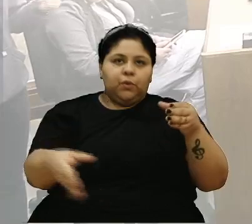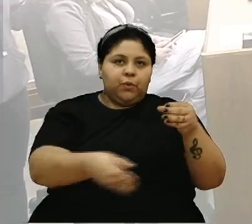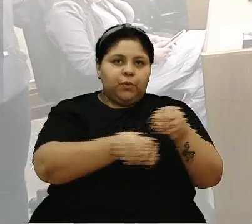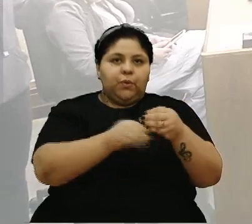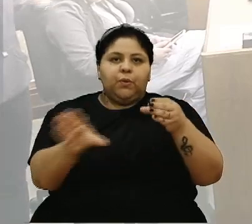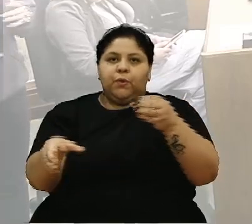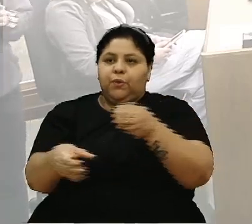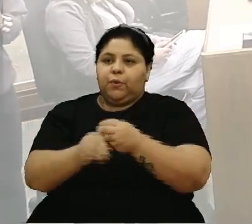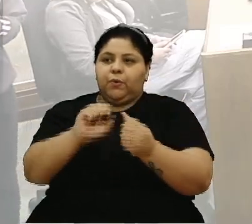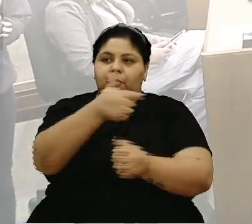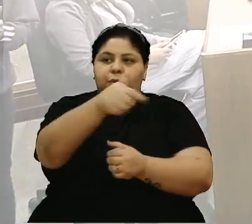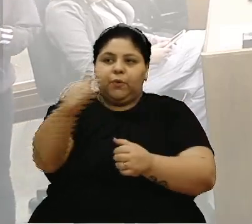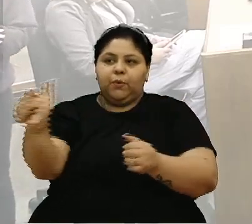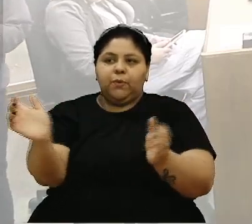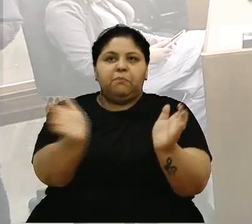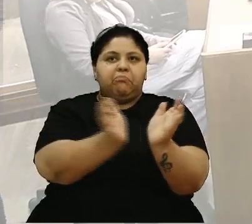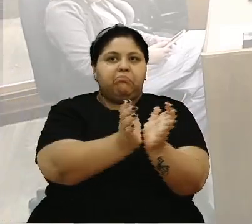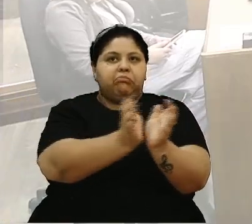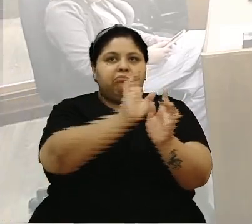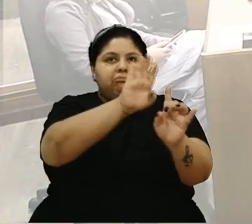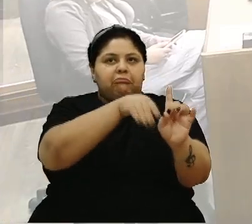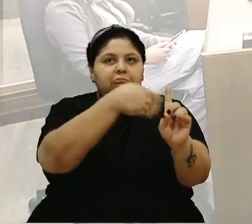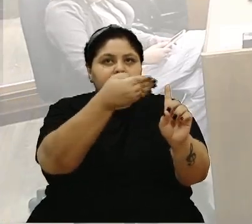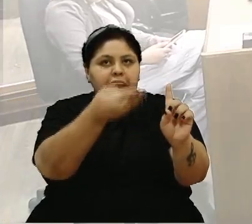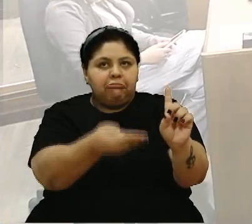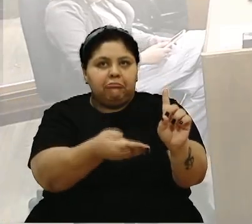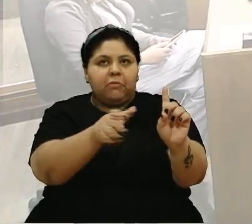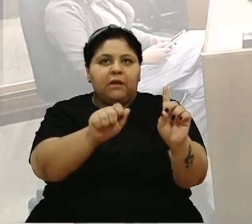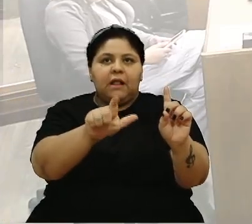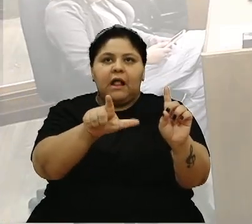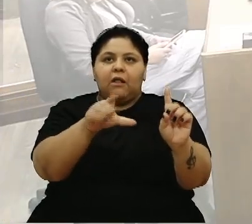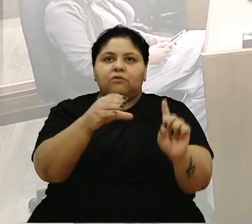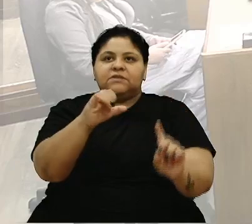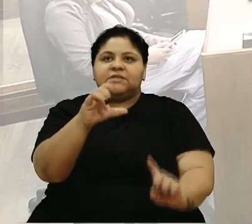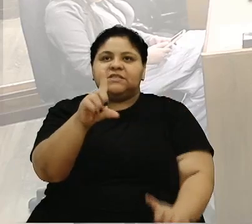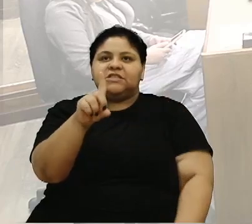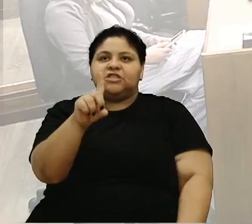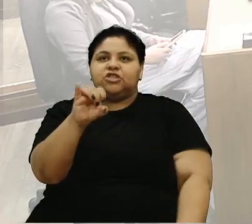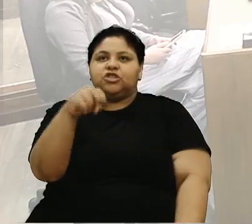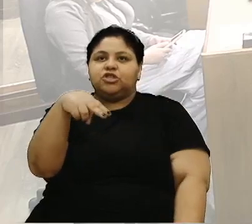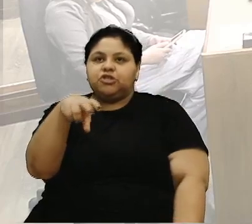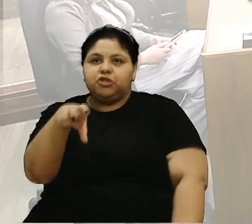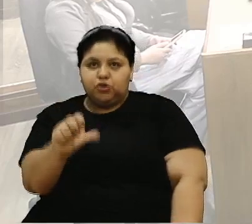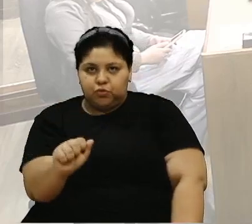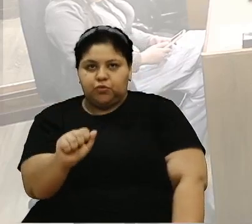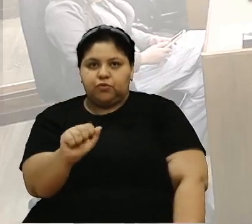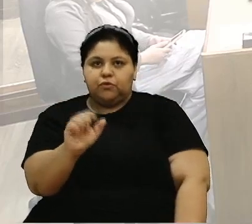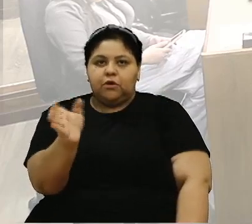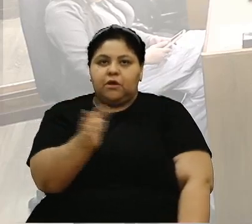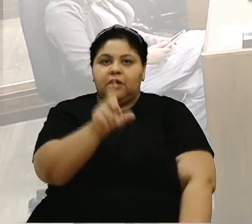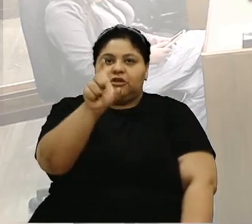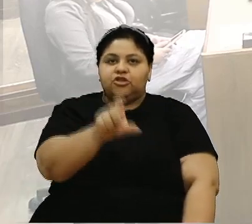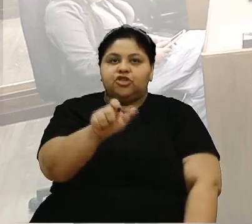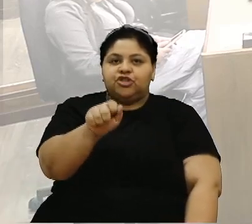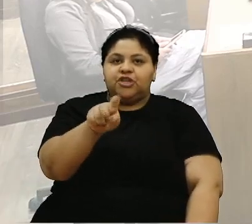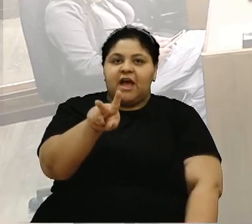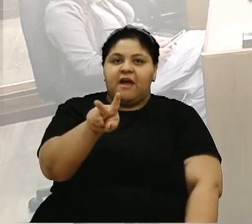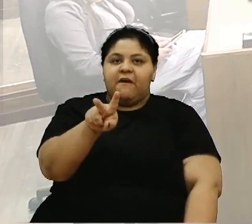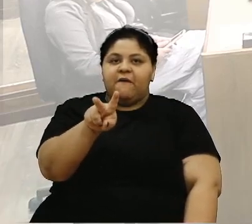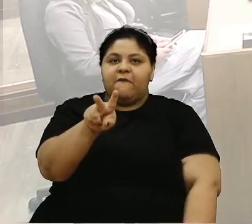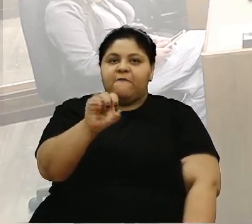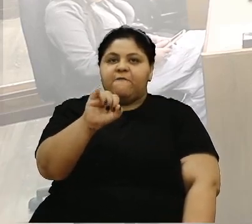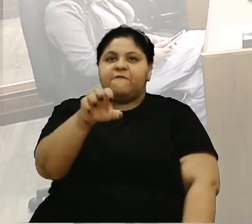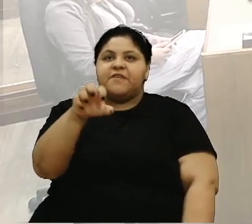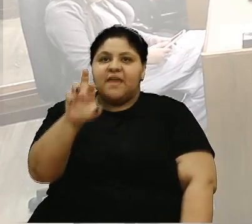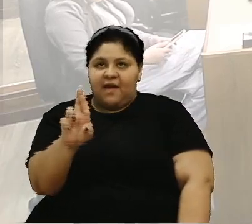colegas para essa justa homenagem ao senhor Alcidinos Xavier de Oliveira. E